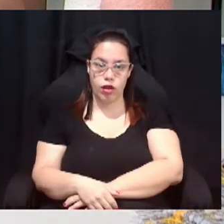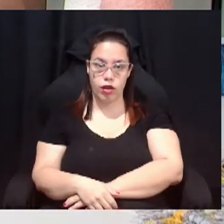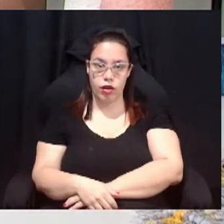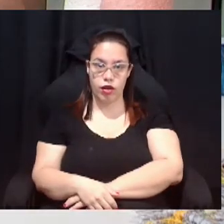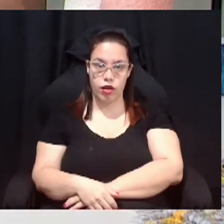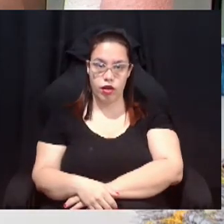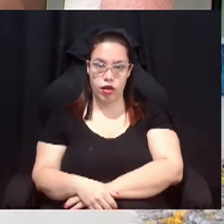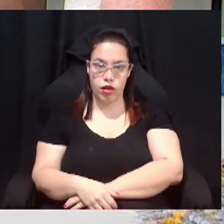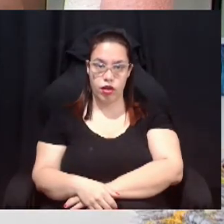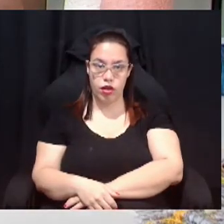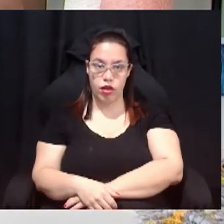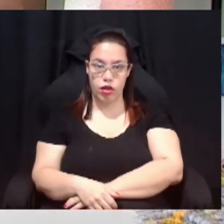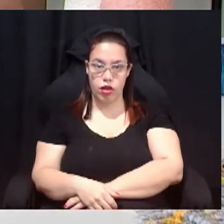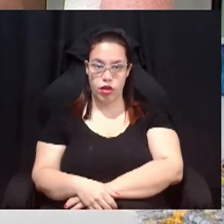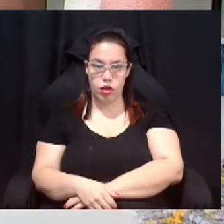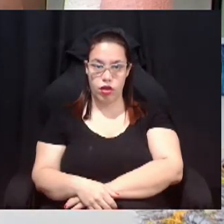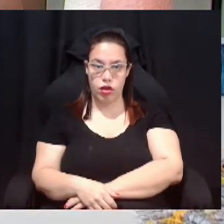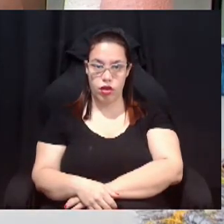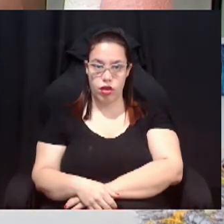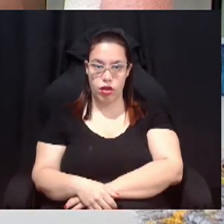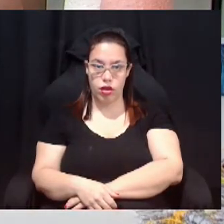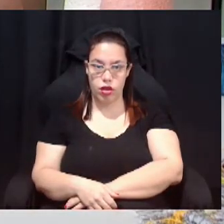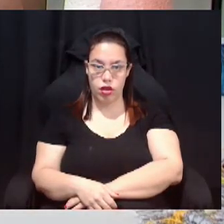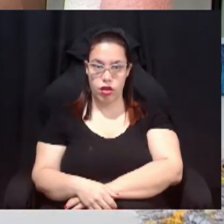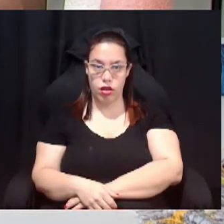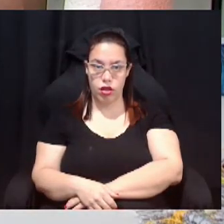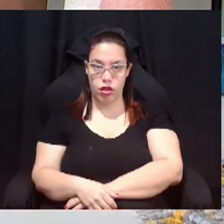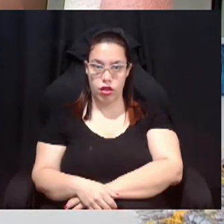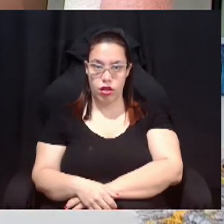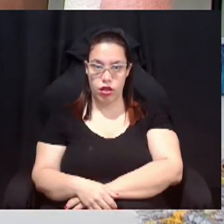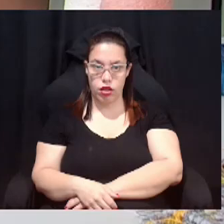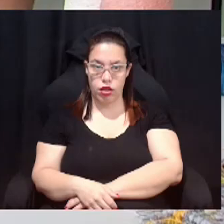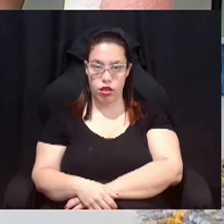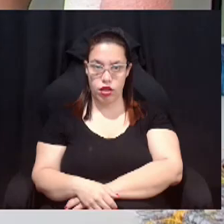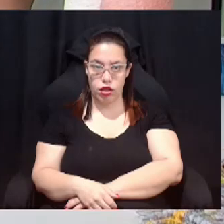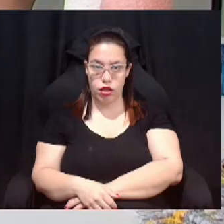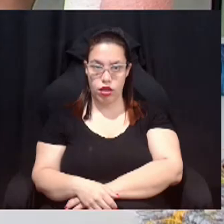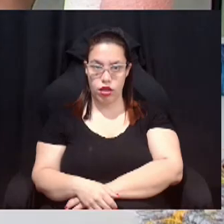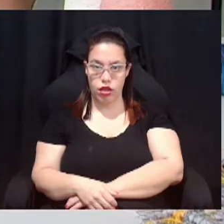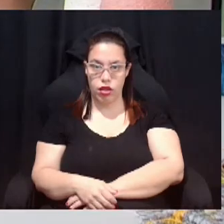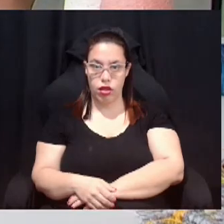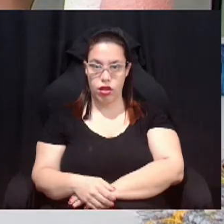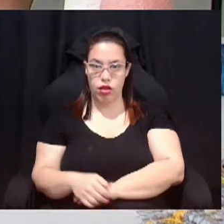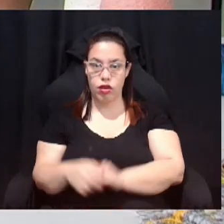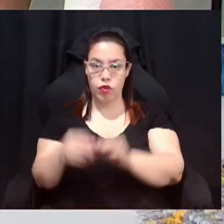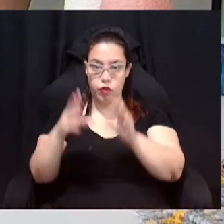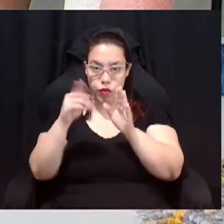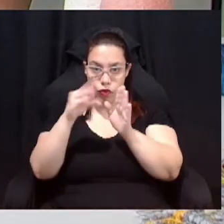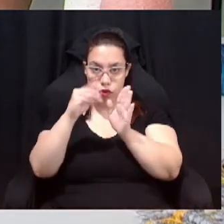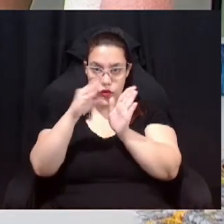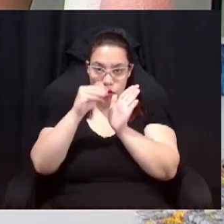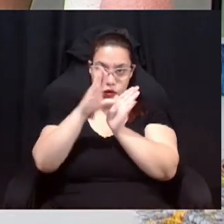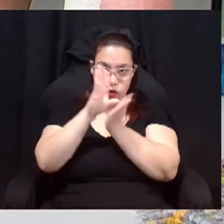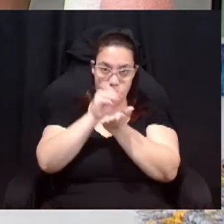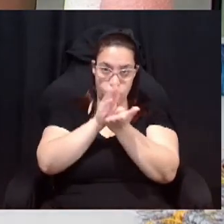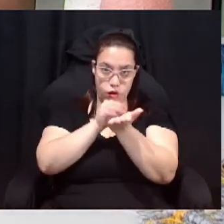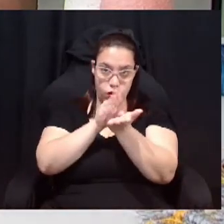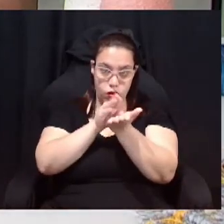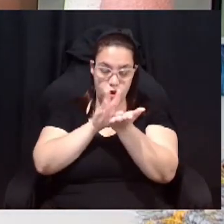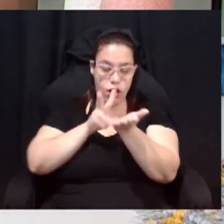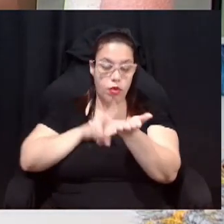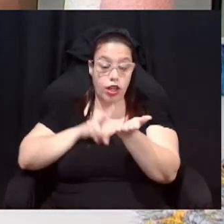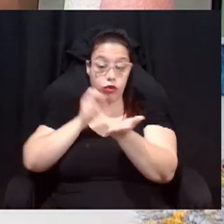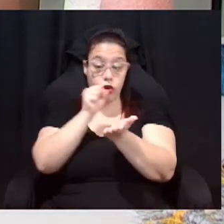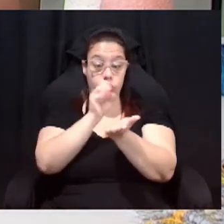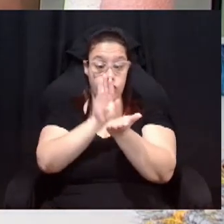a gente. Então eu vou prender essa parte de cima aqui, tá? E o pregador da prancheta, ele é mais forte, né? Mais